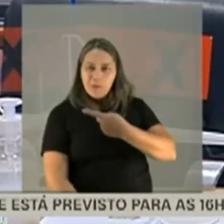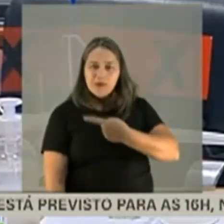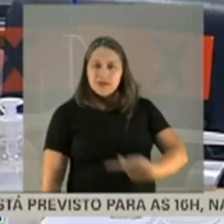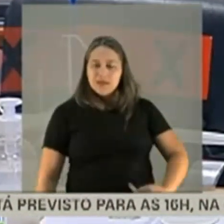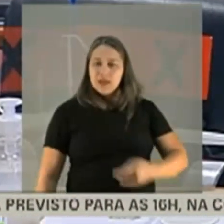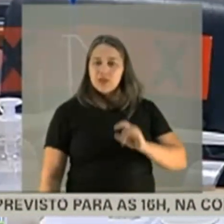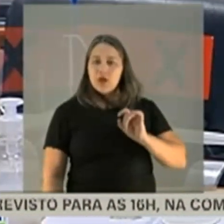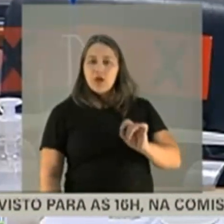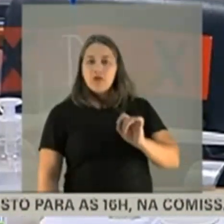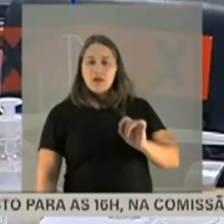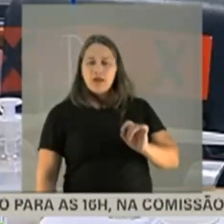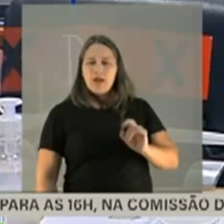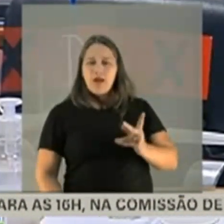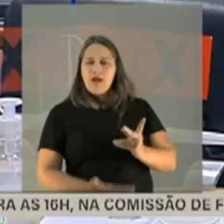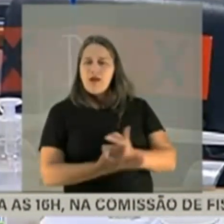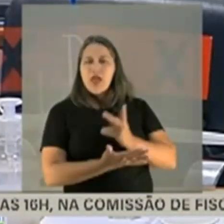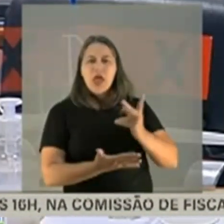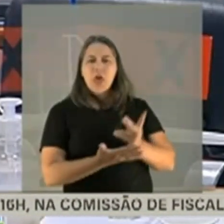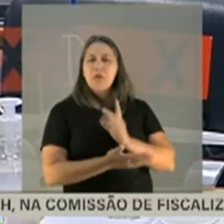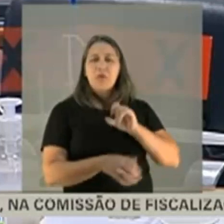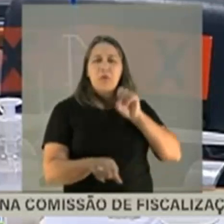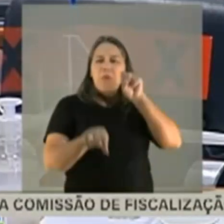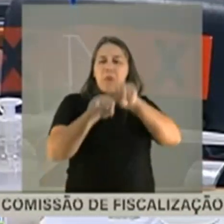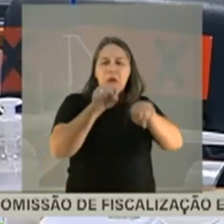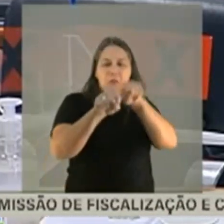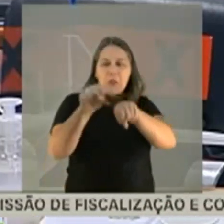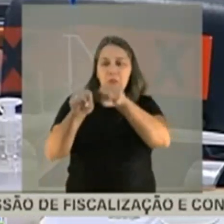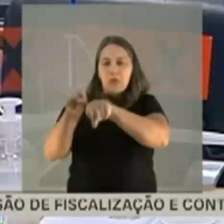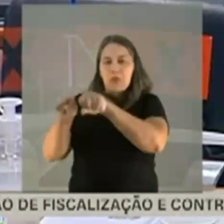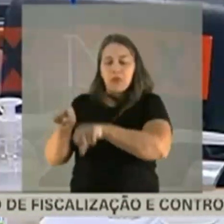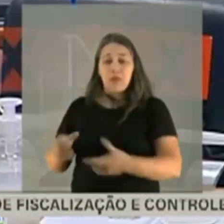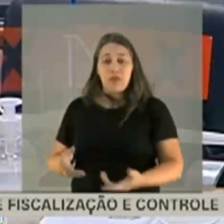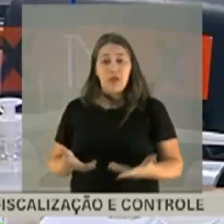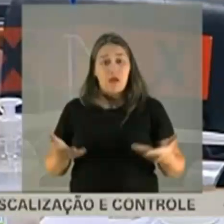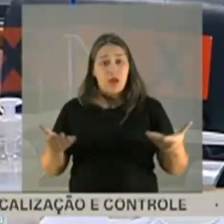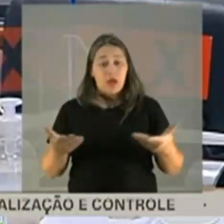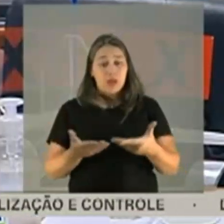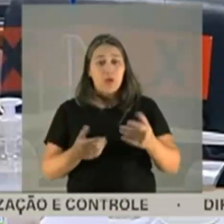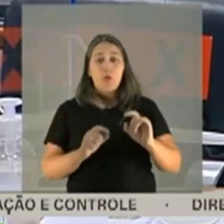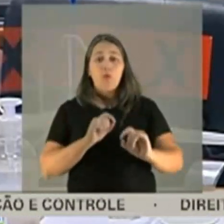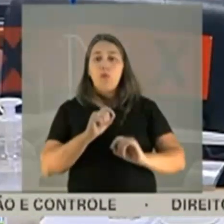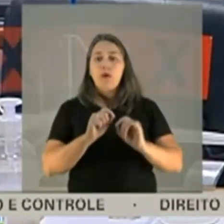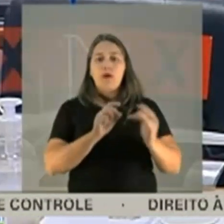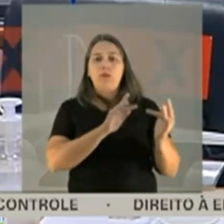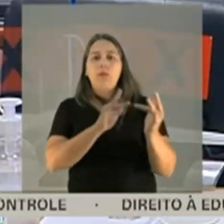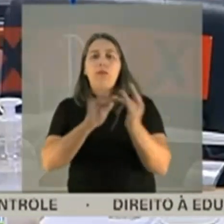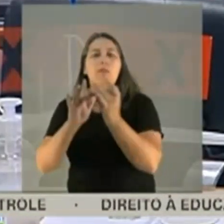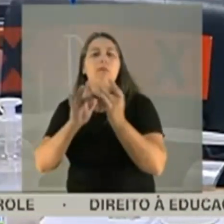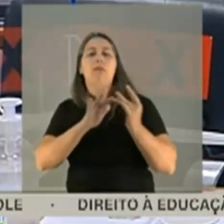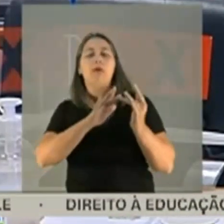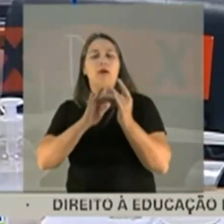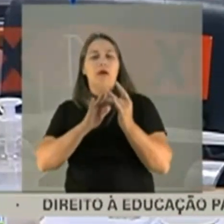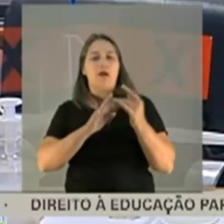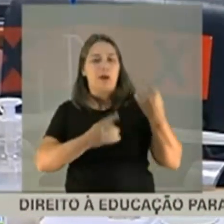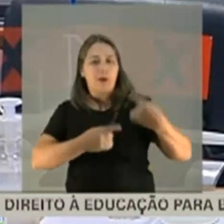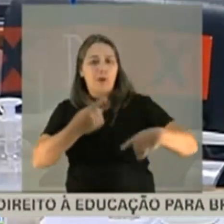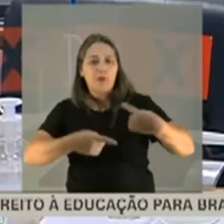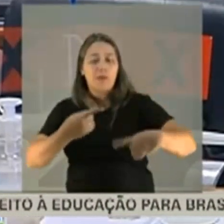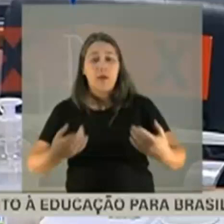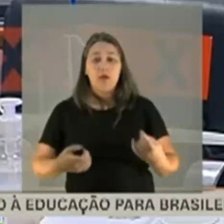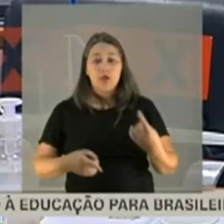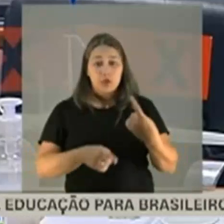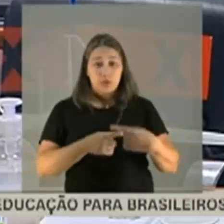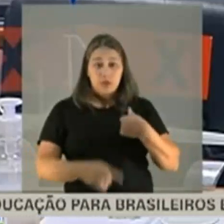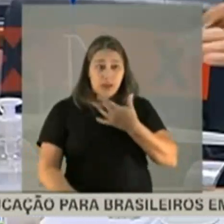rajada por cima de outro de assassinato. Então, isso contamina, senador Jorginho Mello, o debate, porque